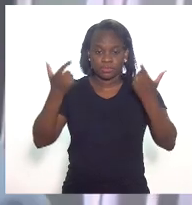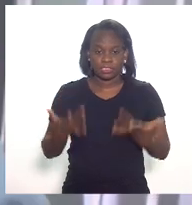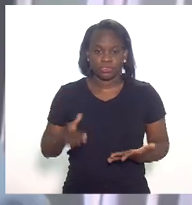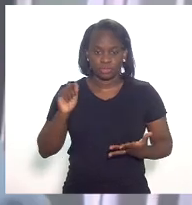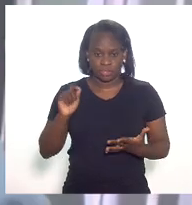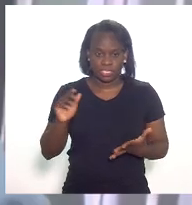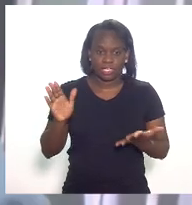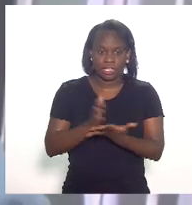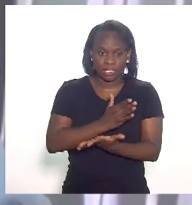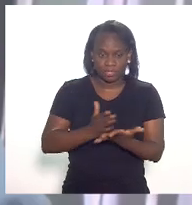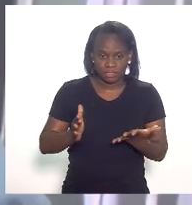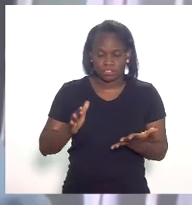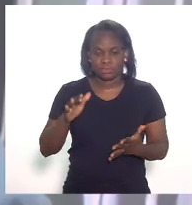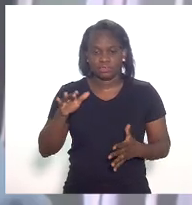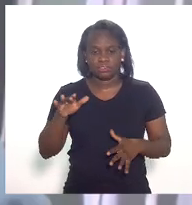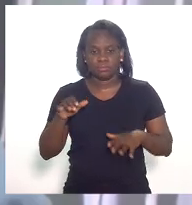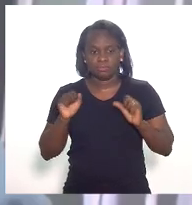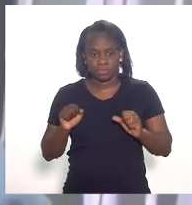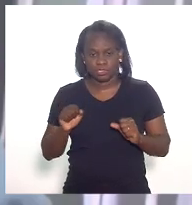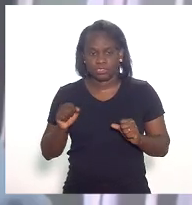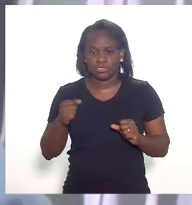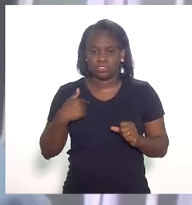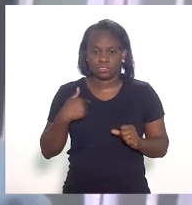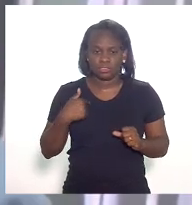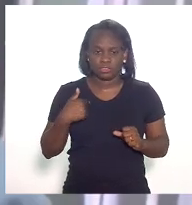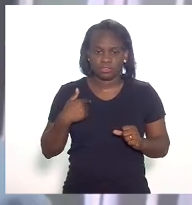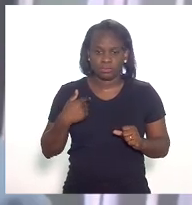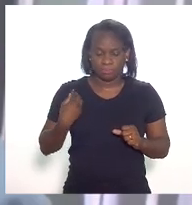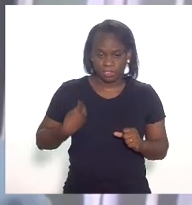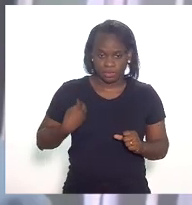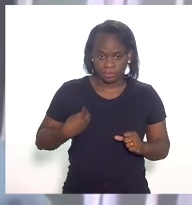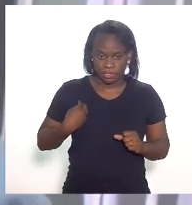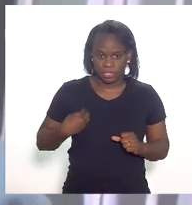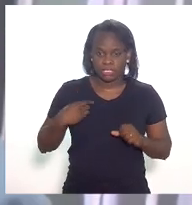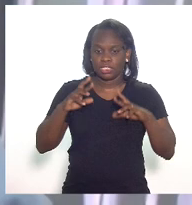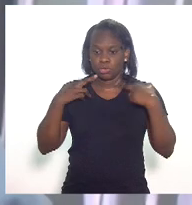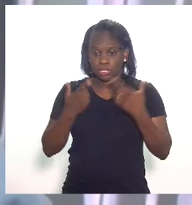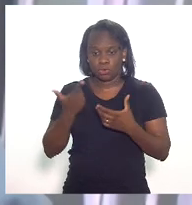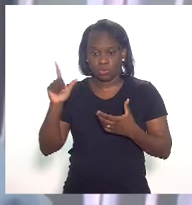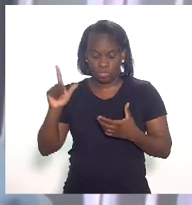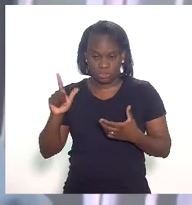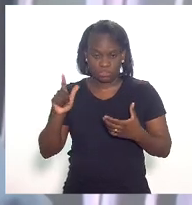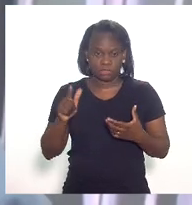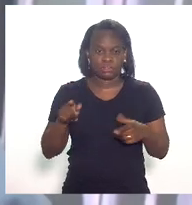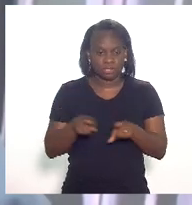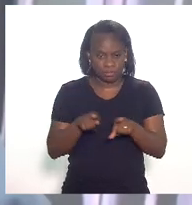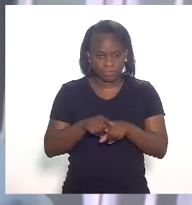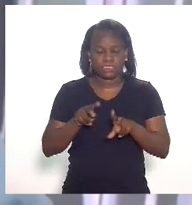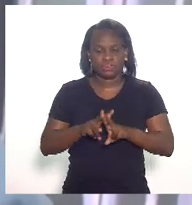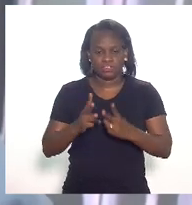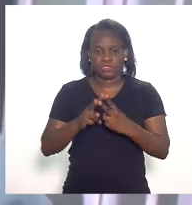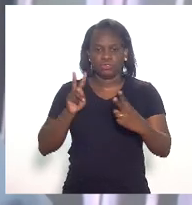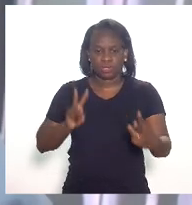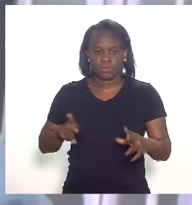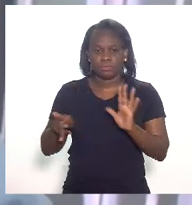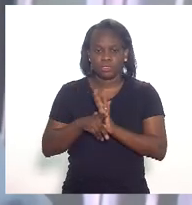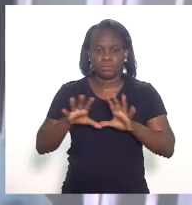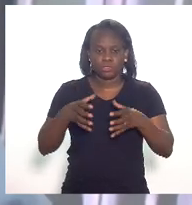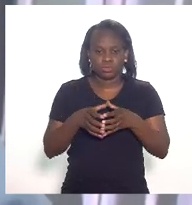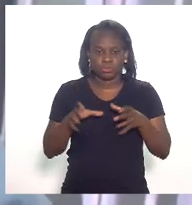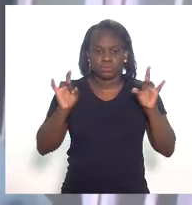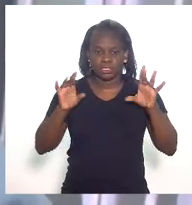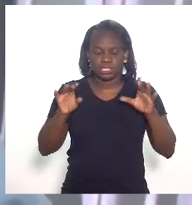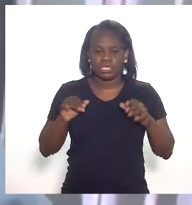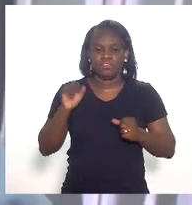em alguns momentos, eu vou ficar participando de uma outra reunião, também virtual, da Comissão Especial da